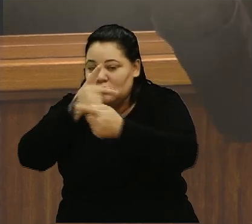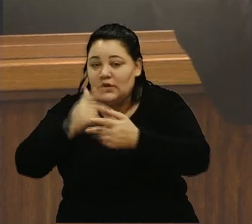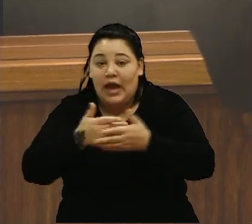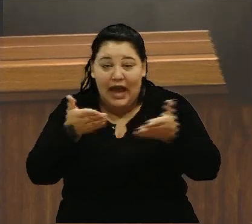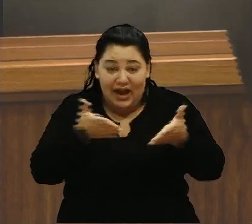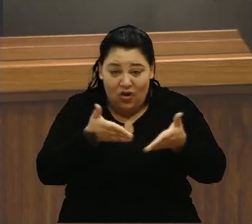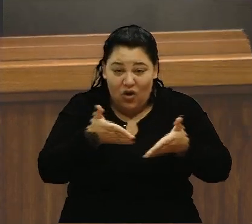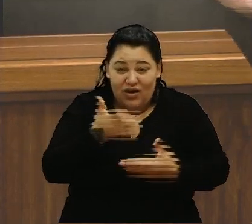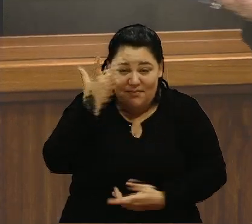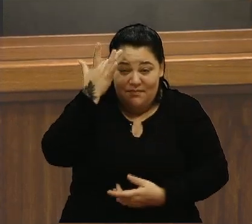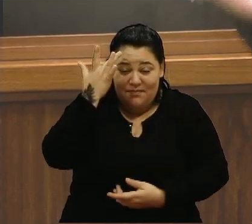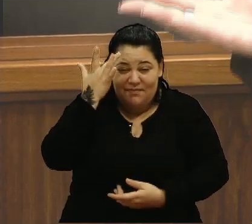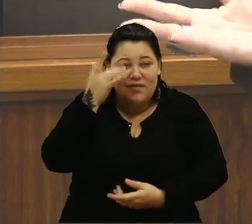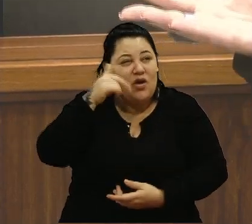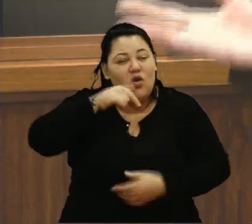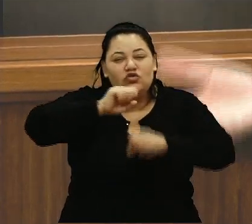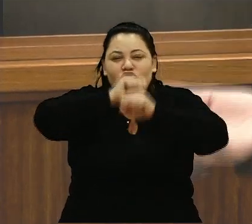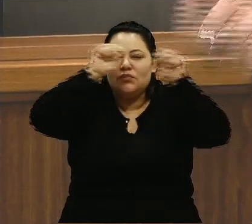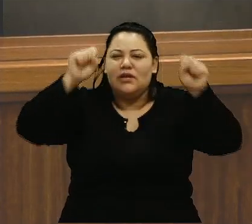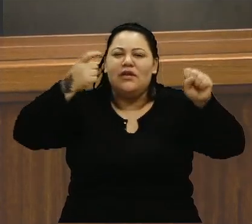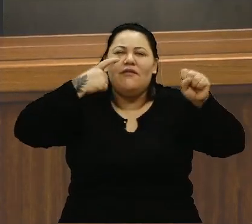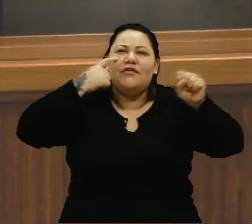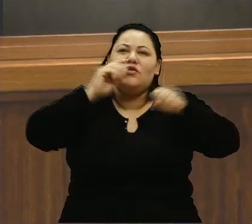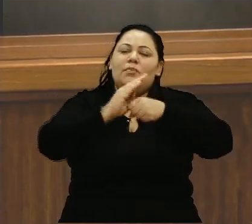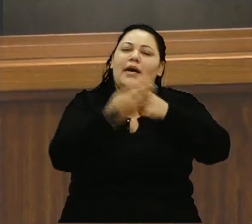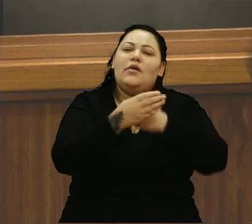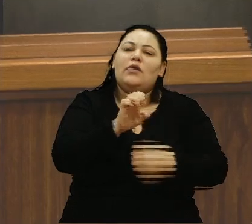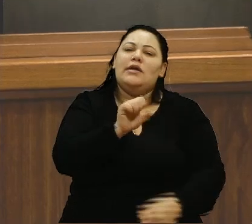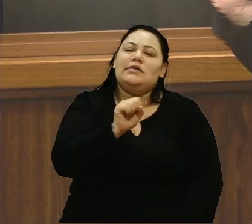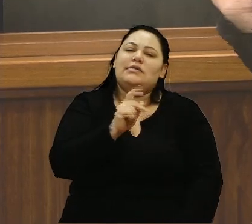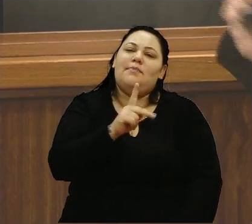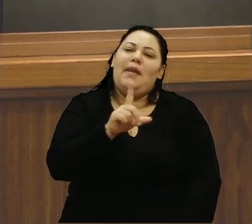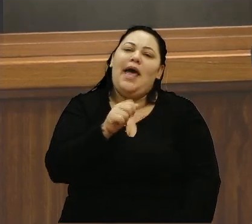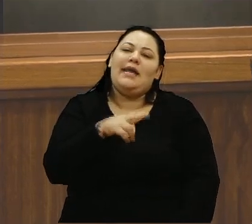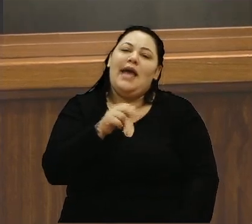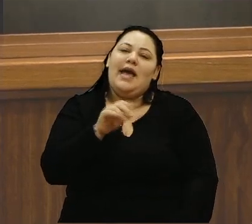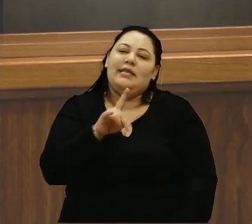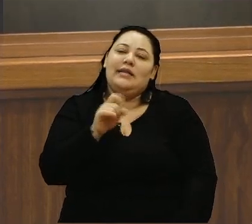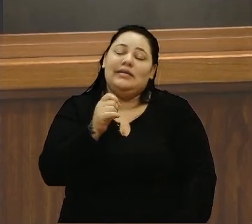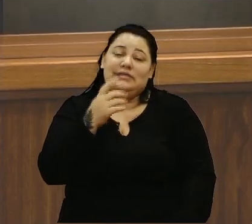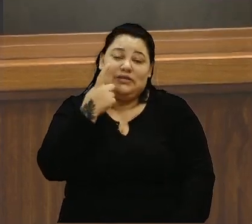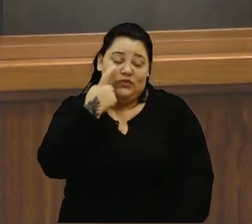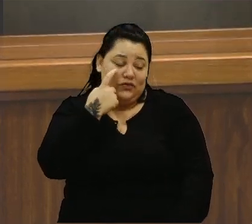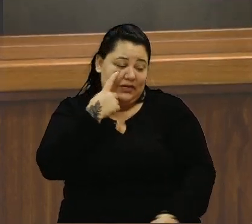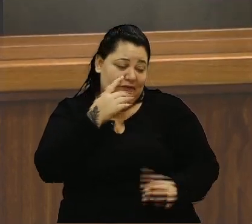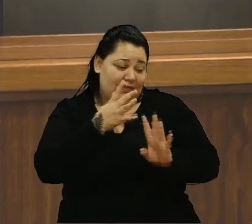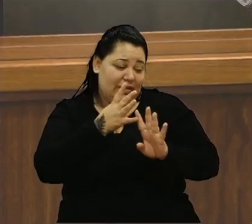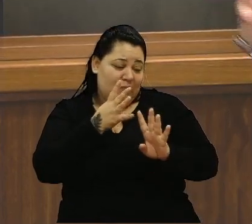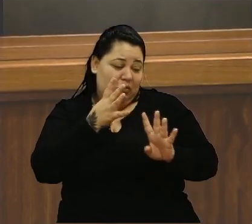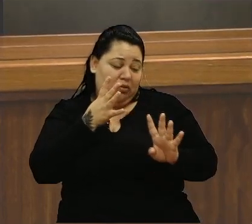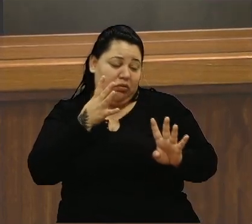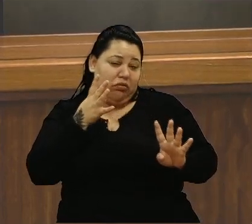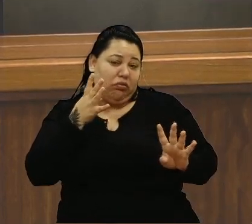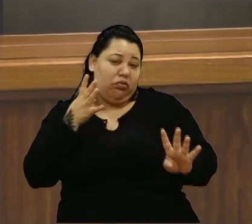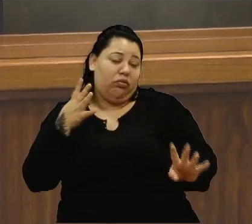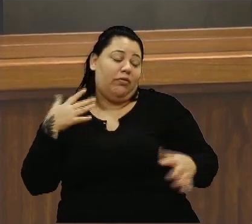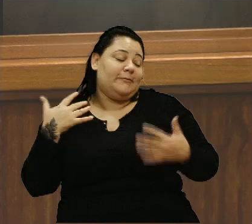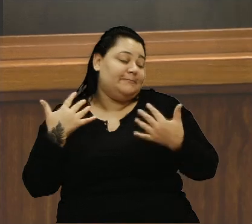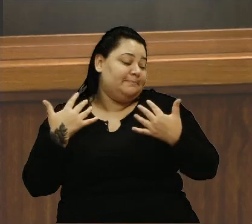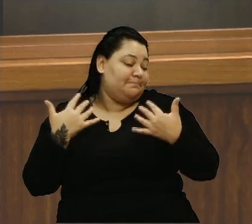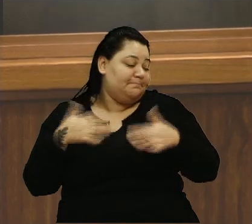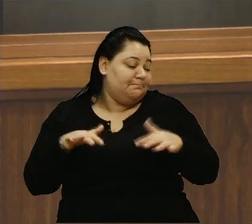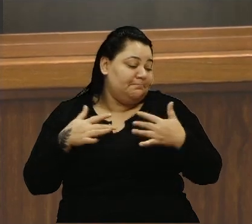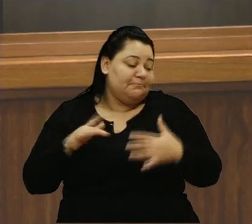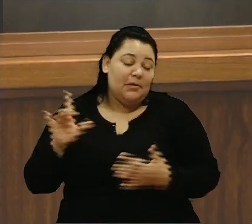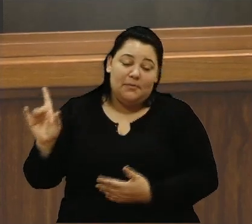estava vendo no Esplanada, né? Filas enormes, recém foi aberta lá,